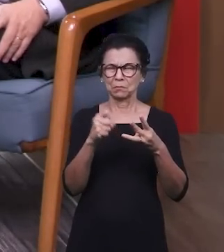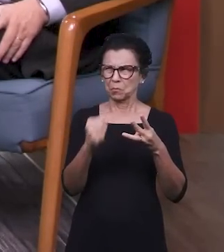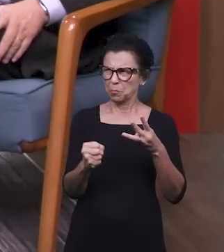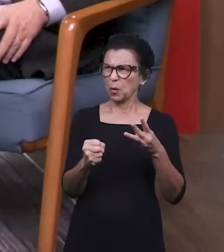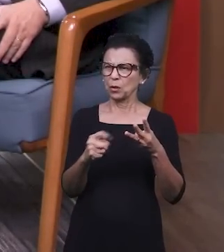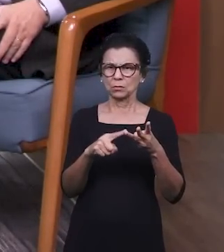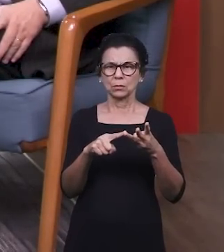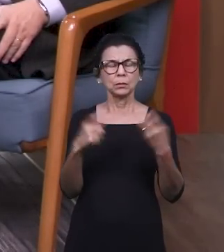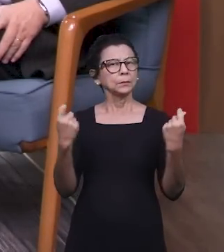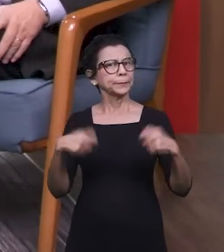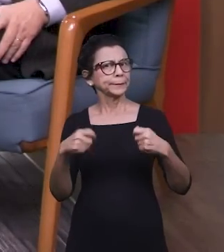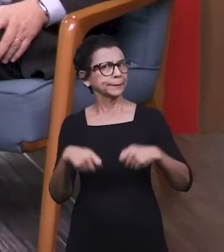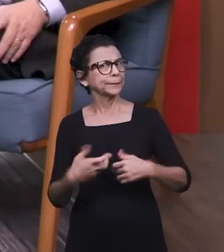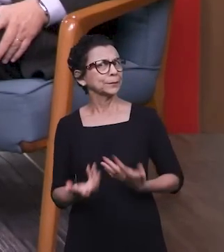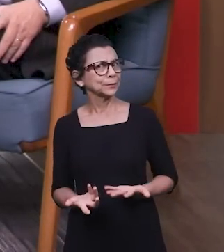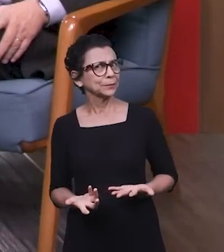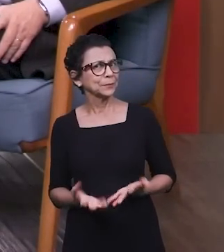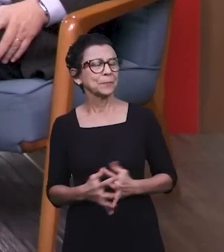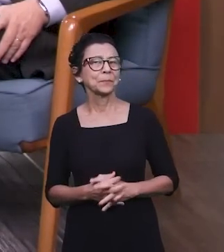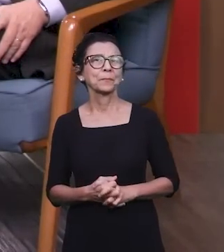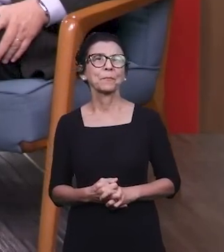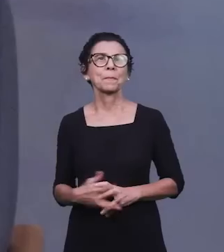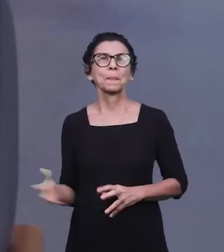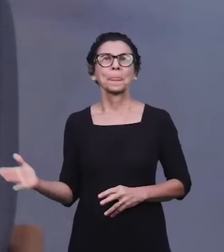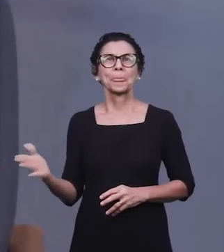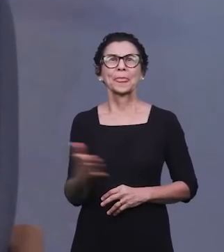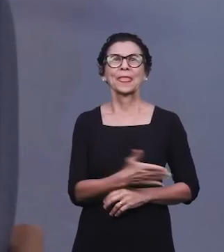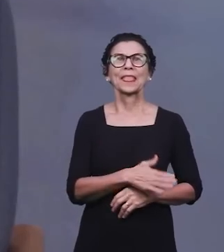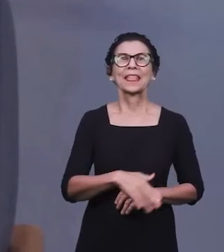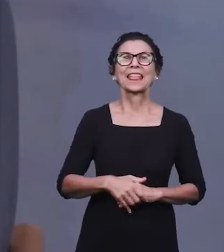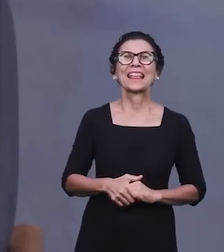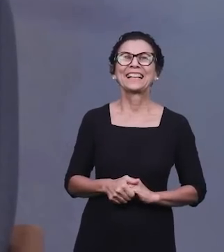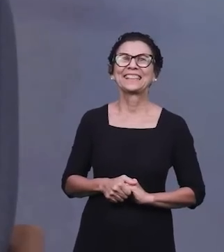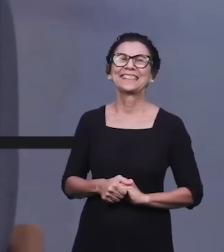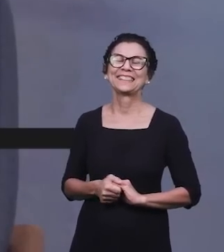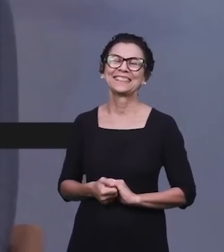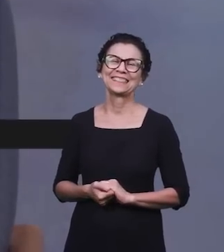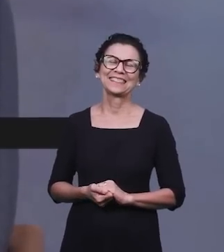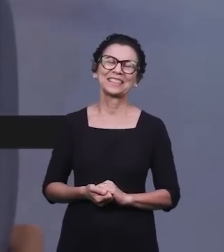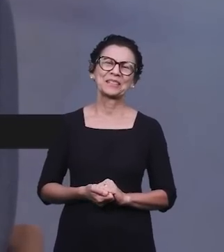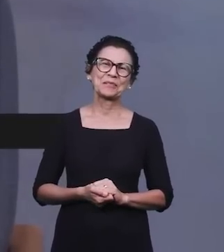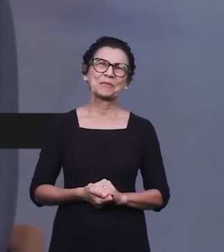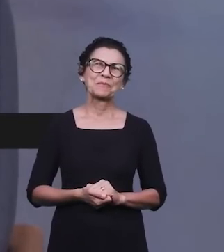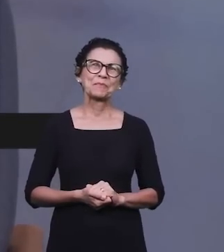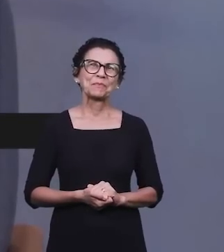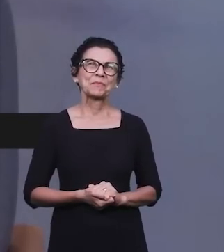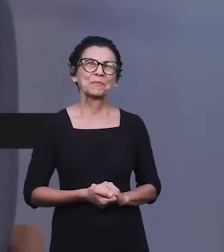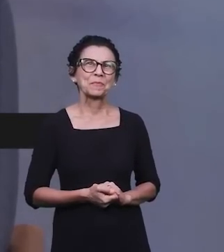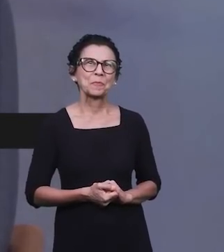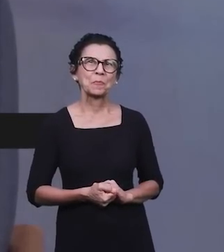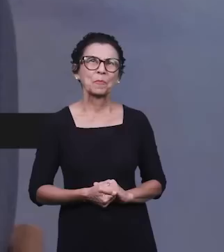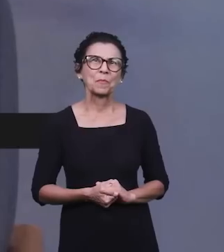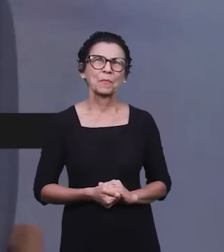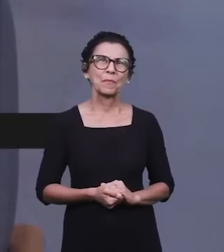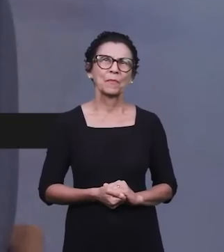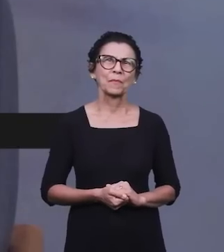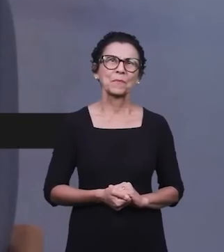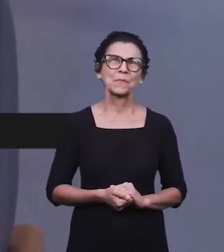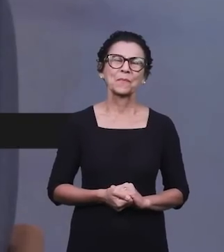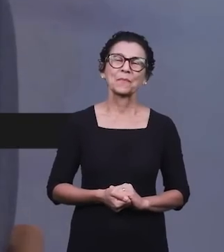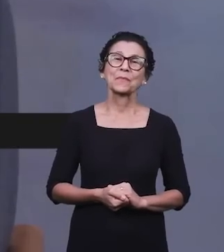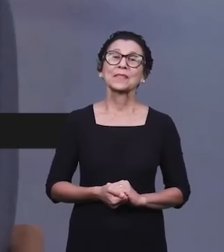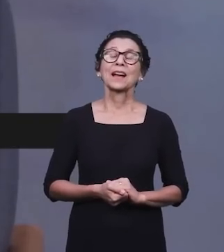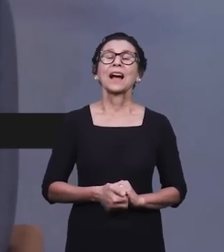E tem a outra dica também, que é o teste do travesseiro, né? Compras maiores você deve deixar passar pelo menos uma noite